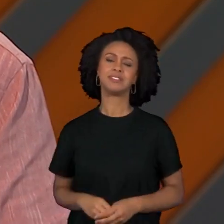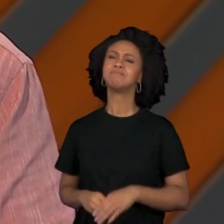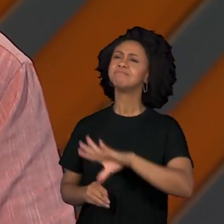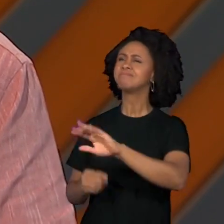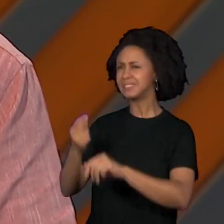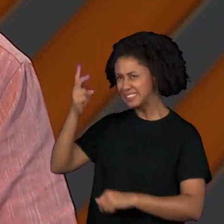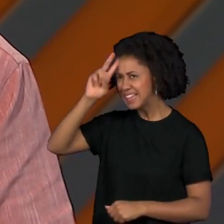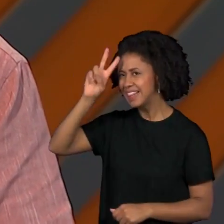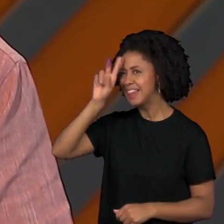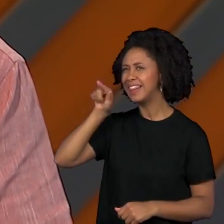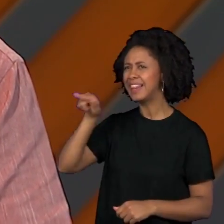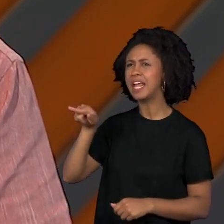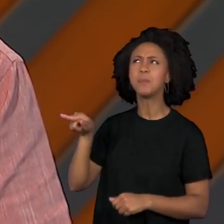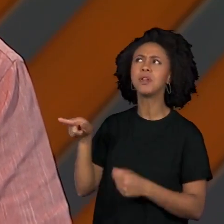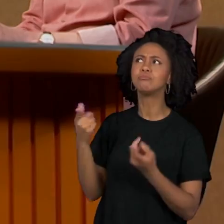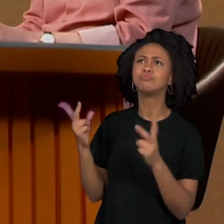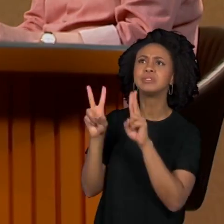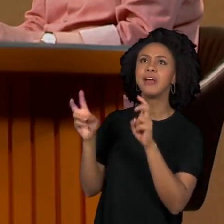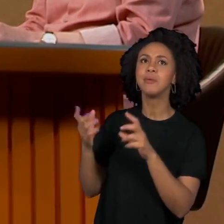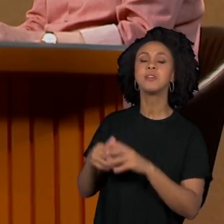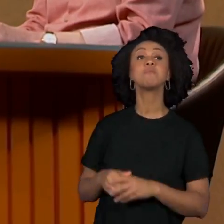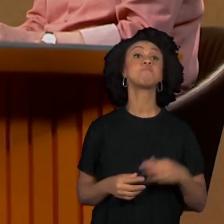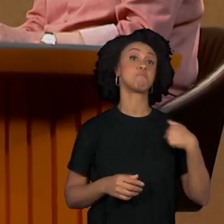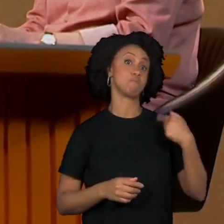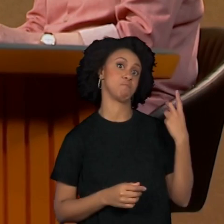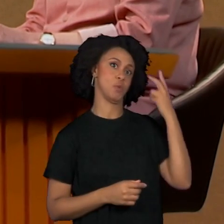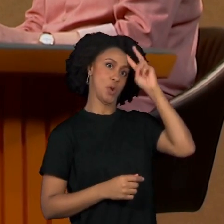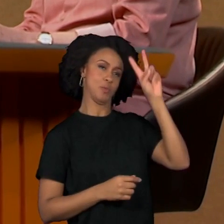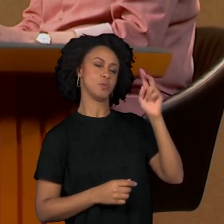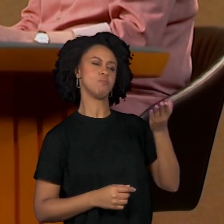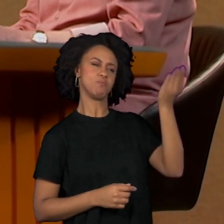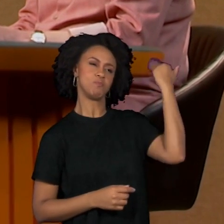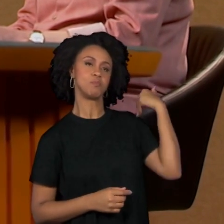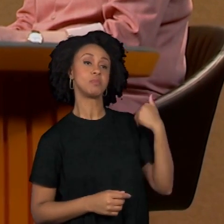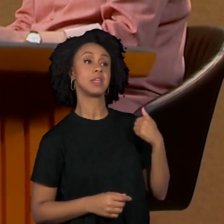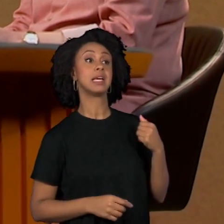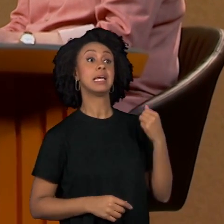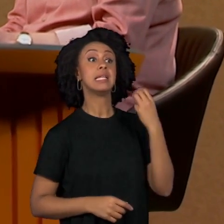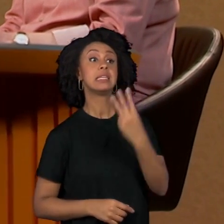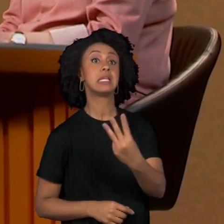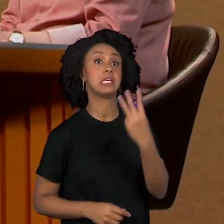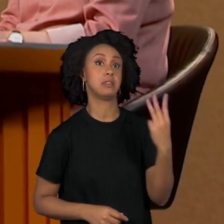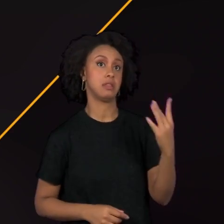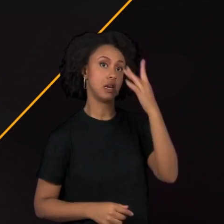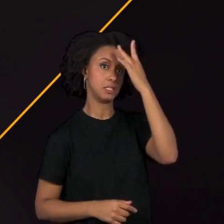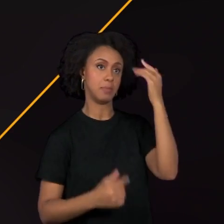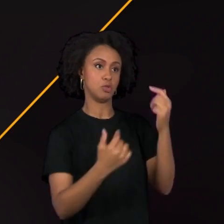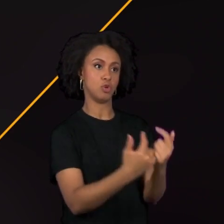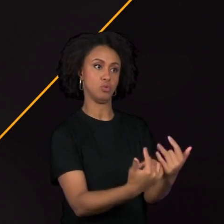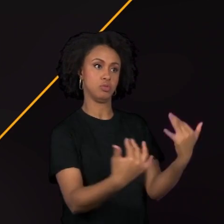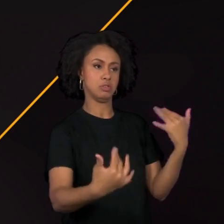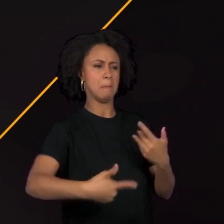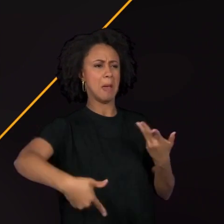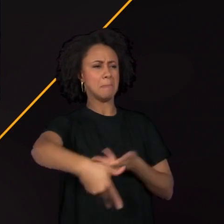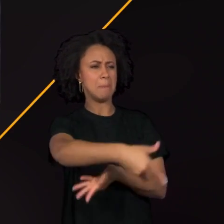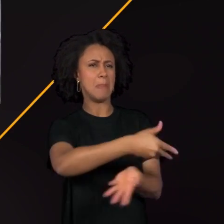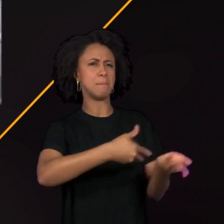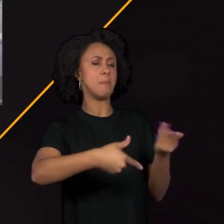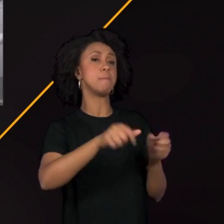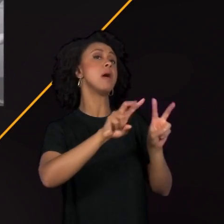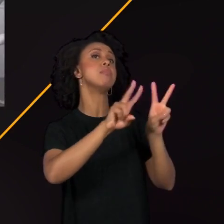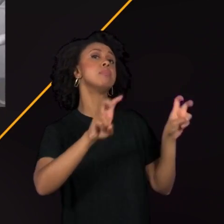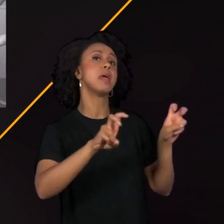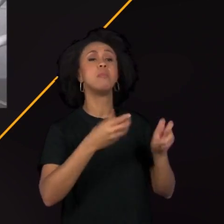lembra de uma dessas demandas? Eu me lembro de uma vez que tinha 33 pessoas filosofando sobre